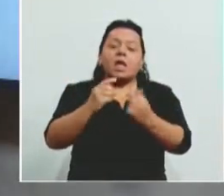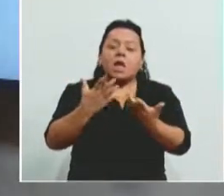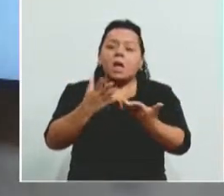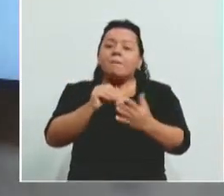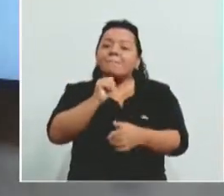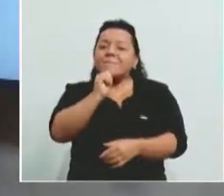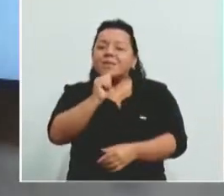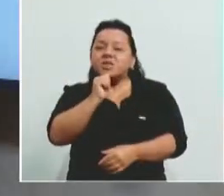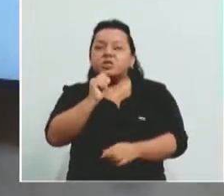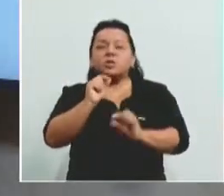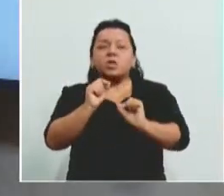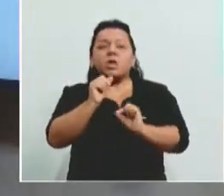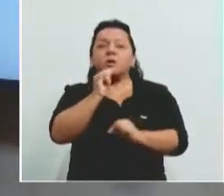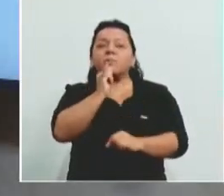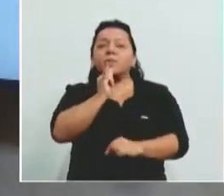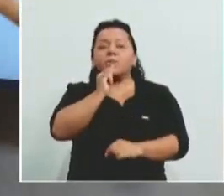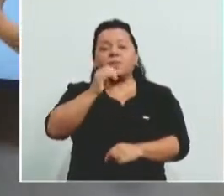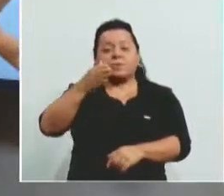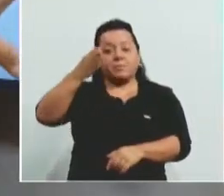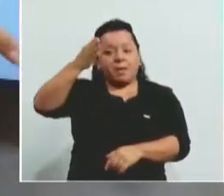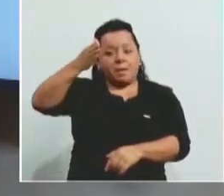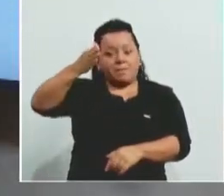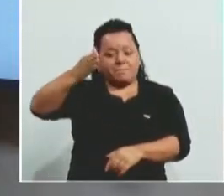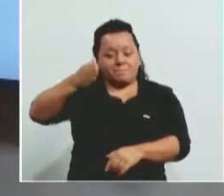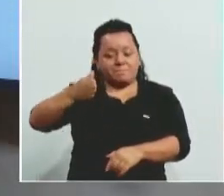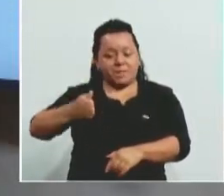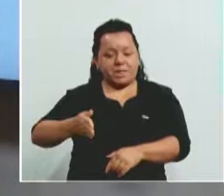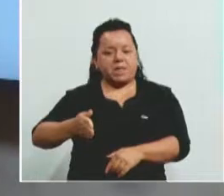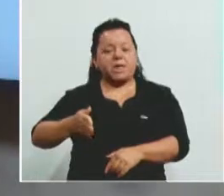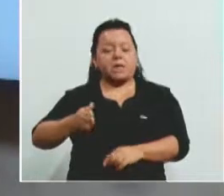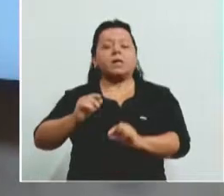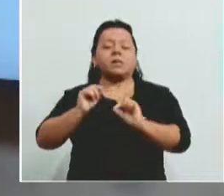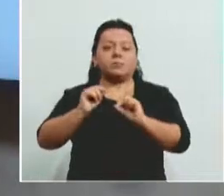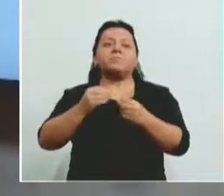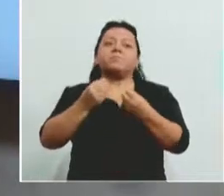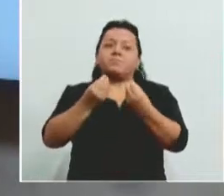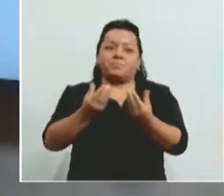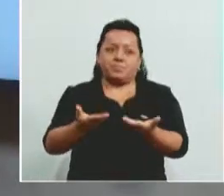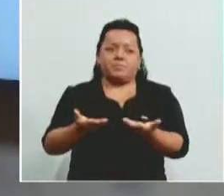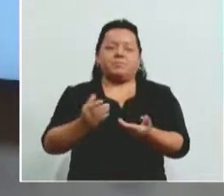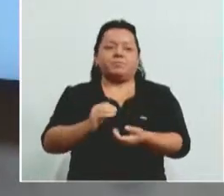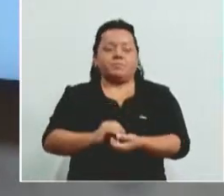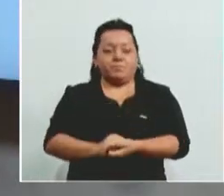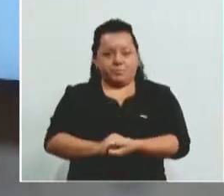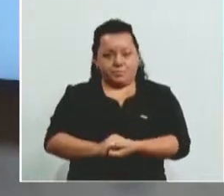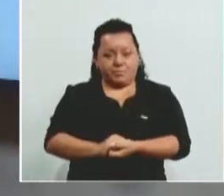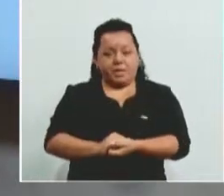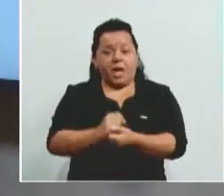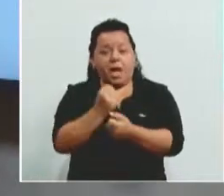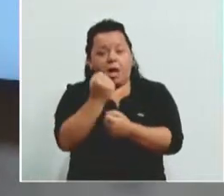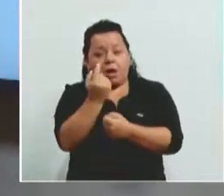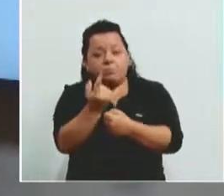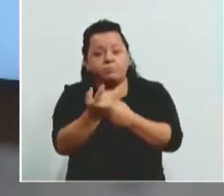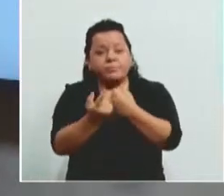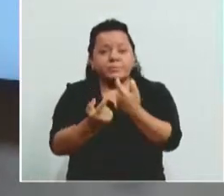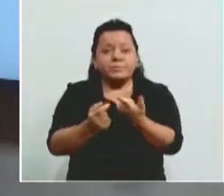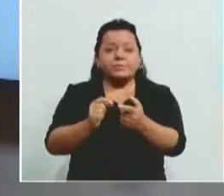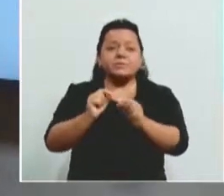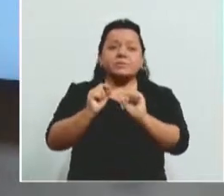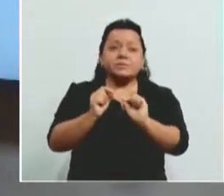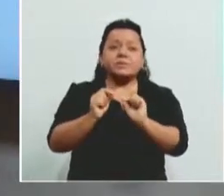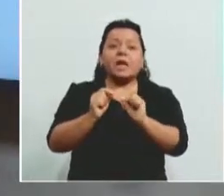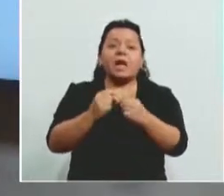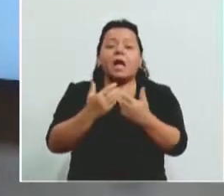gente menstrua assim, né? Aqui, dá pra ver. A gente menstrua assim. Então, em alguns casos, a menstruação volta